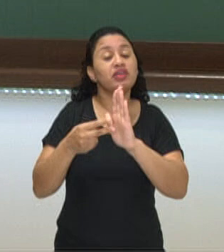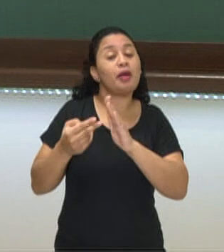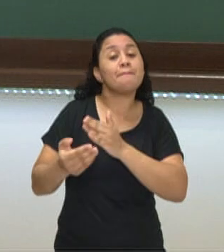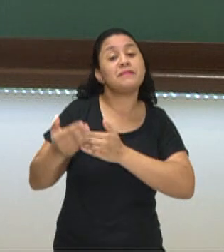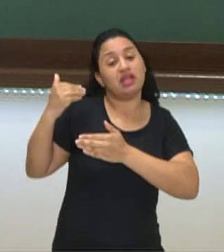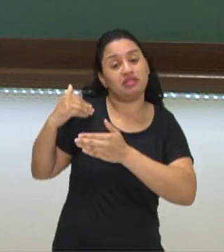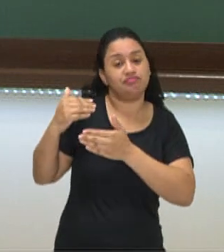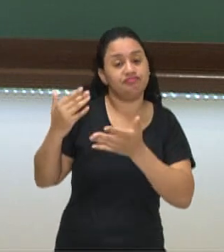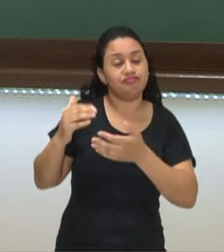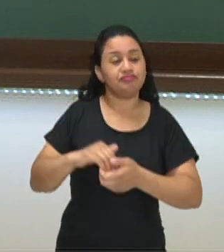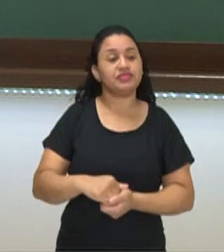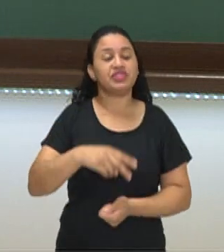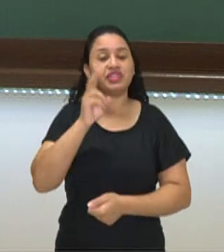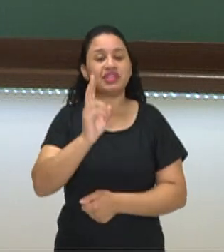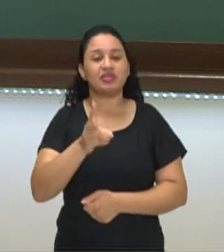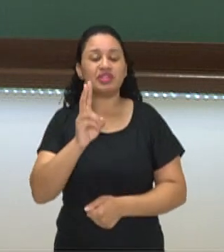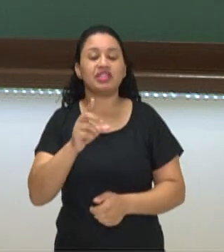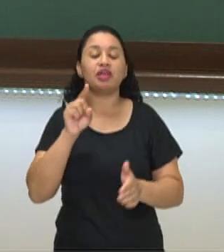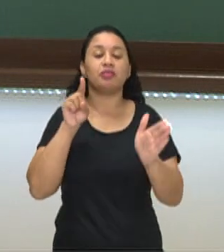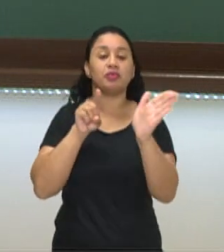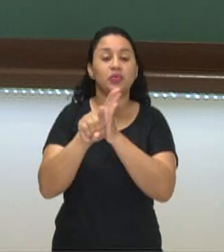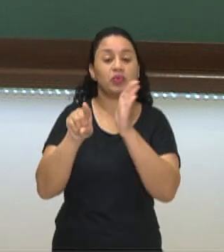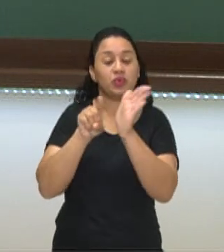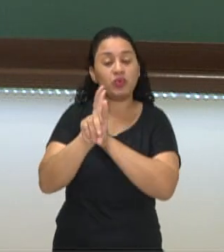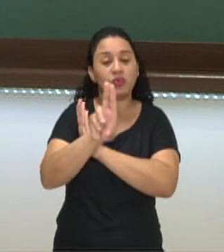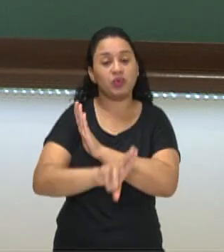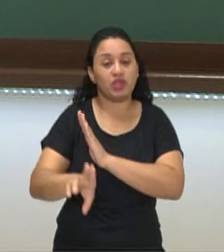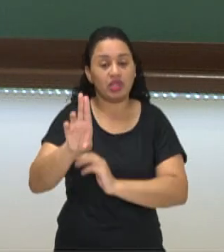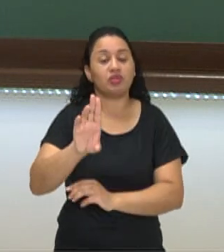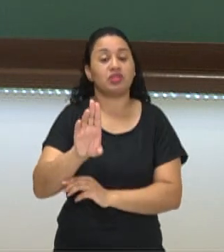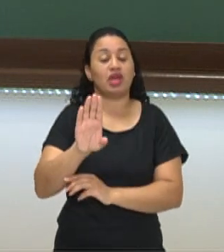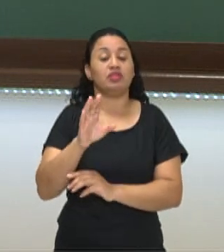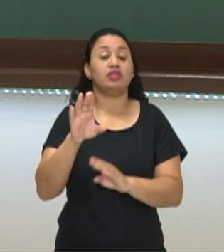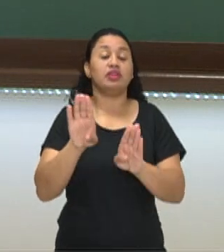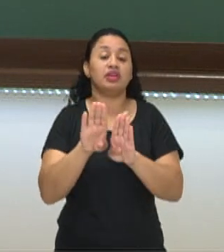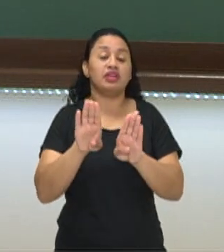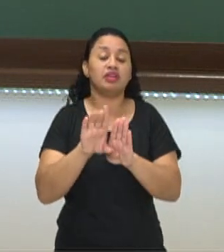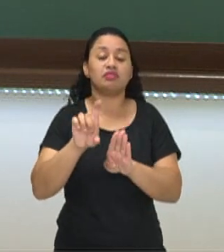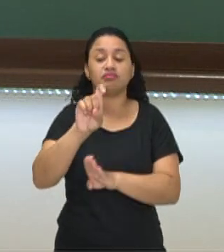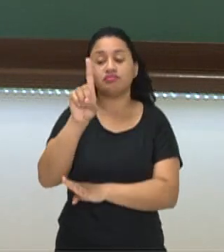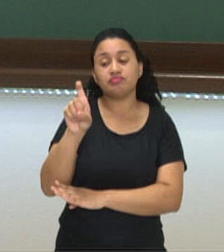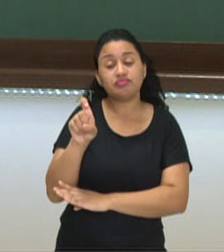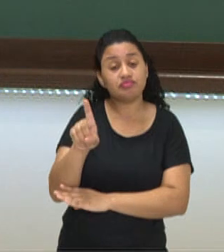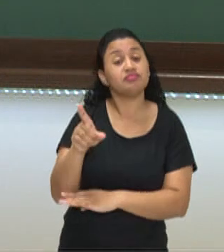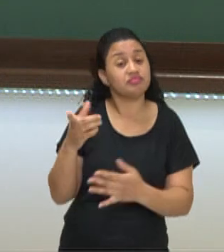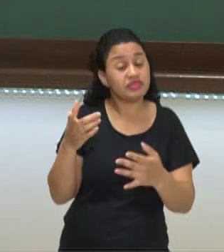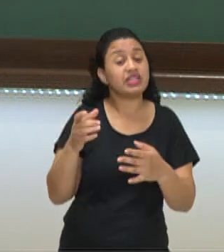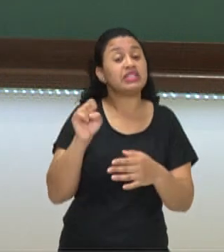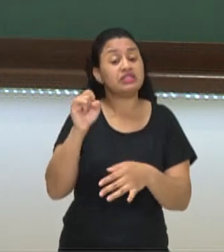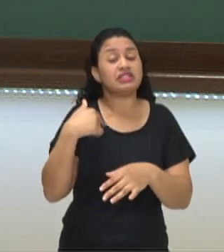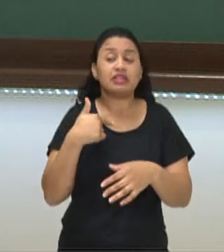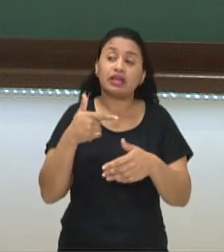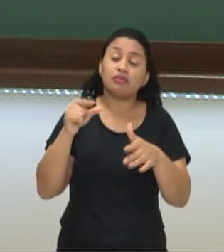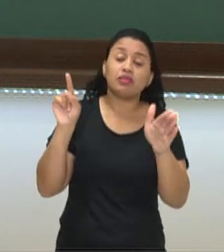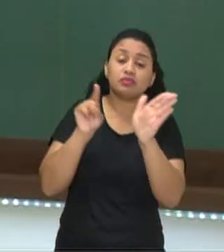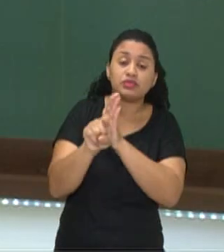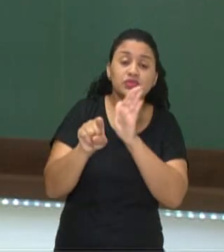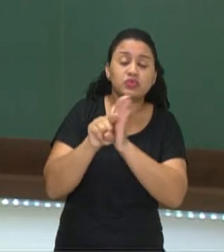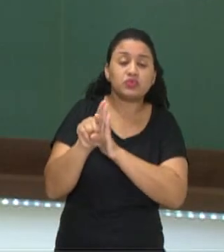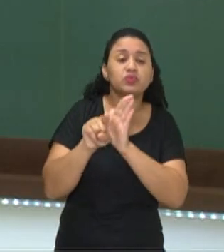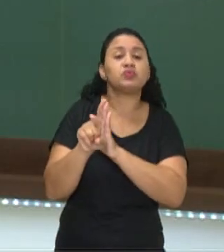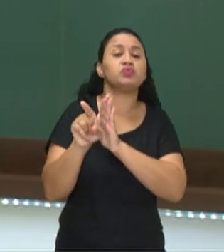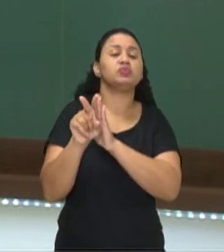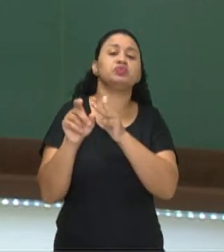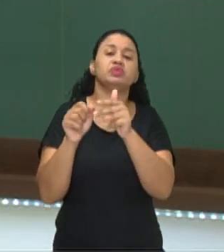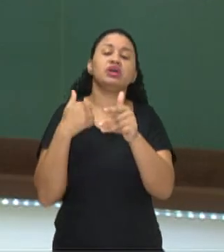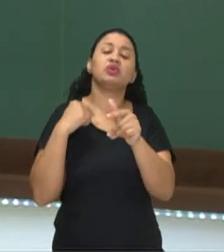Então, ele é sempre utilizado na pergunta, em formas interrogativas, uma vez que você queira falar alguma coisa, que você queira